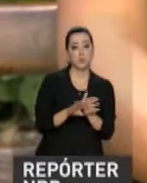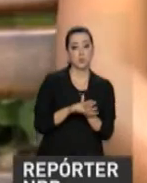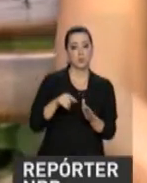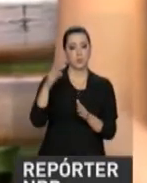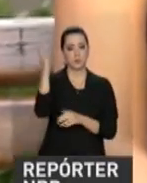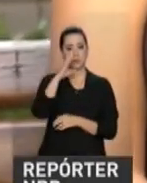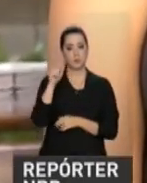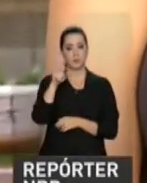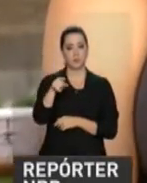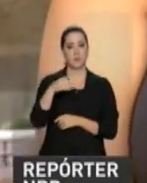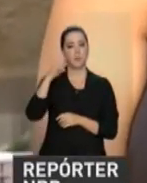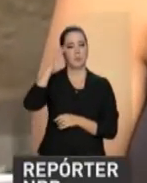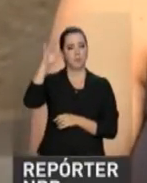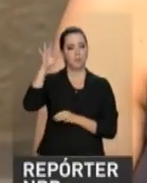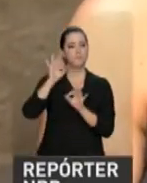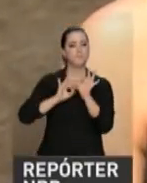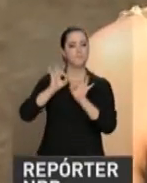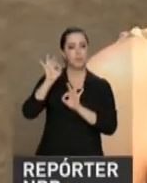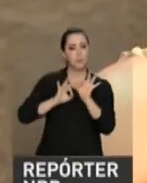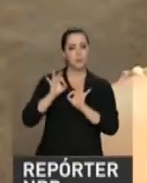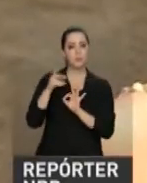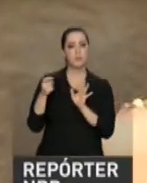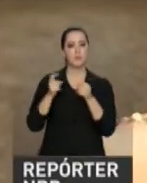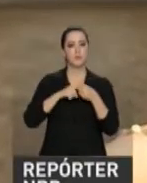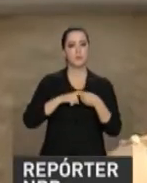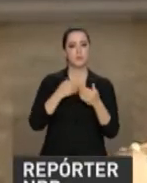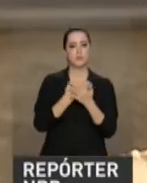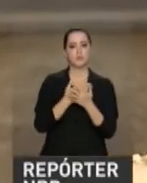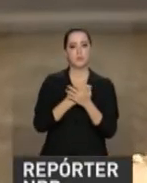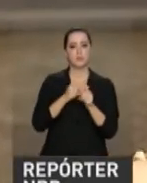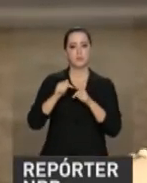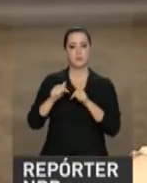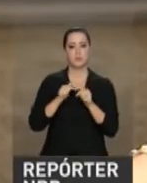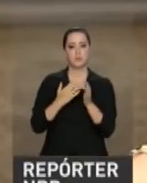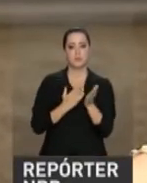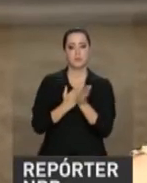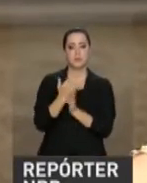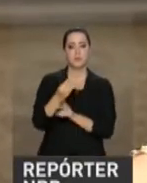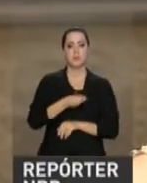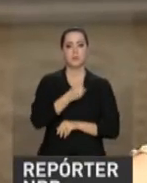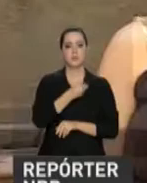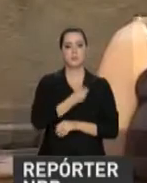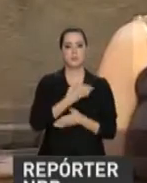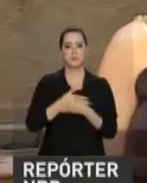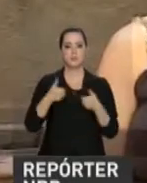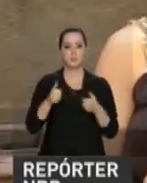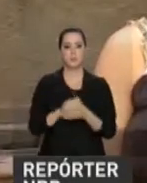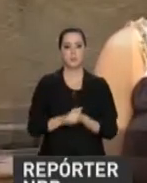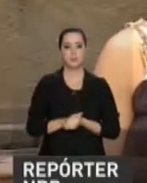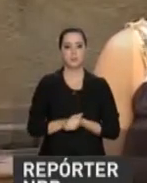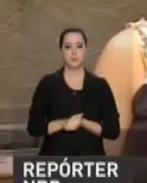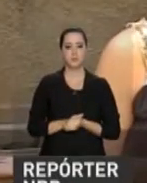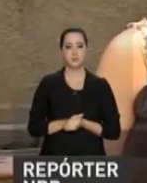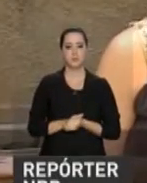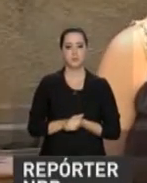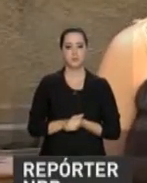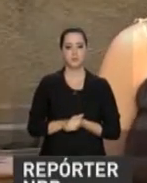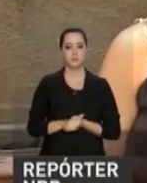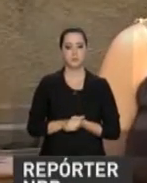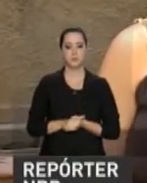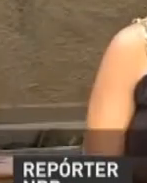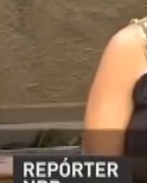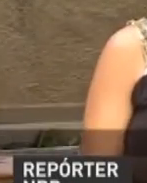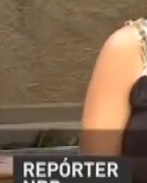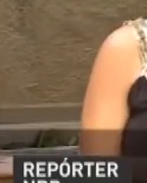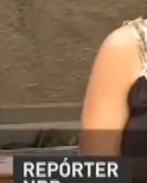Brasil, Sarai faz planos, quer voltar a estudar e trabalhar, começar uma vida melhor. Solo tenemos un día